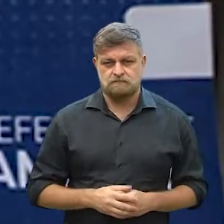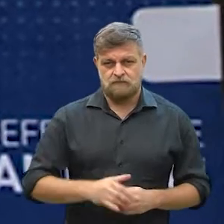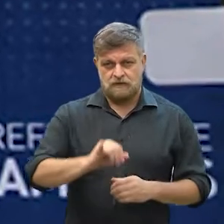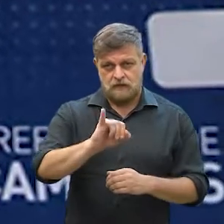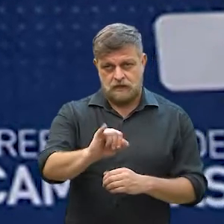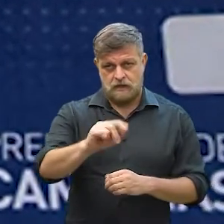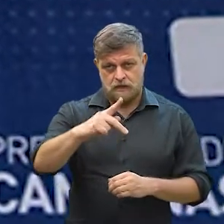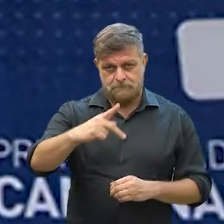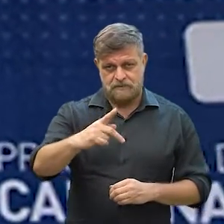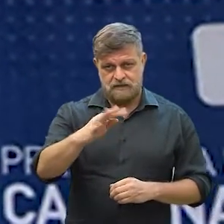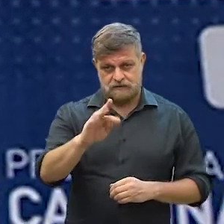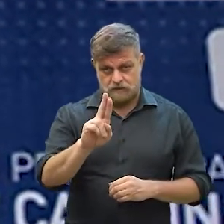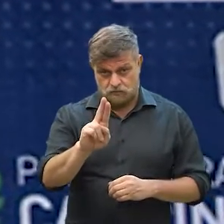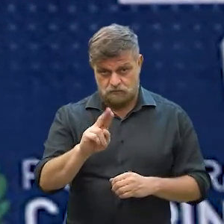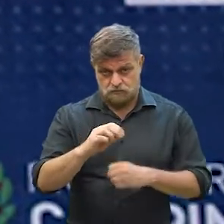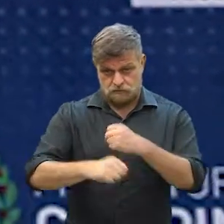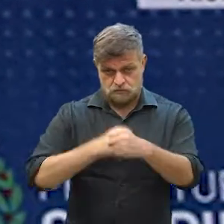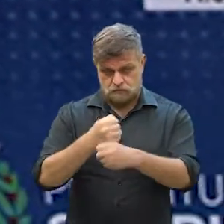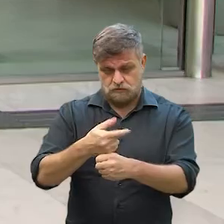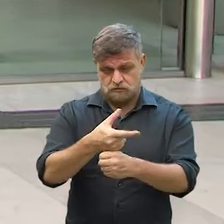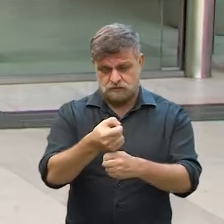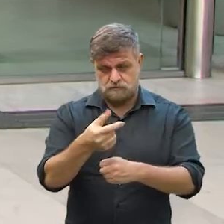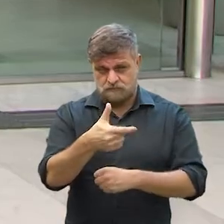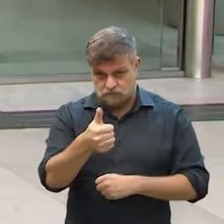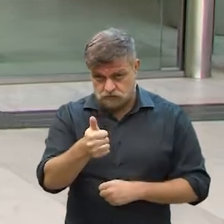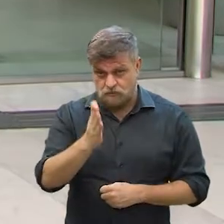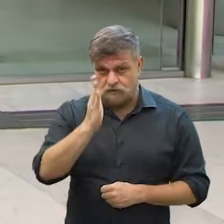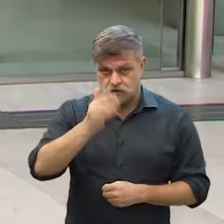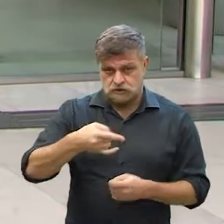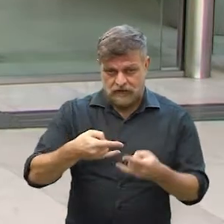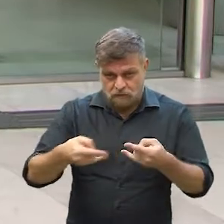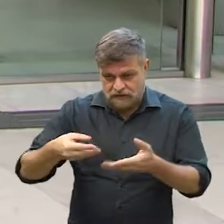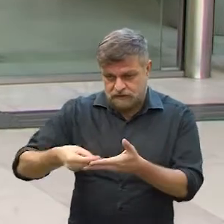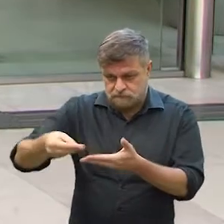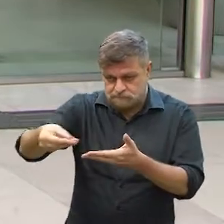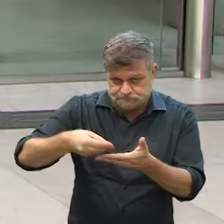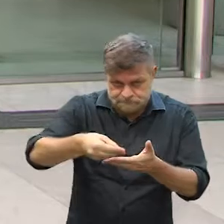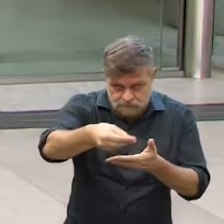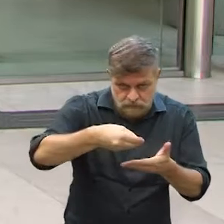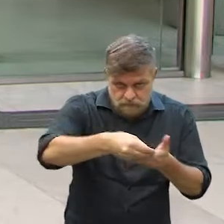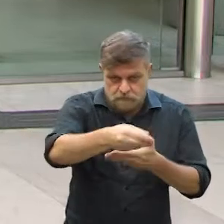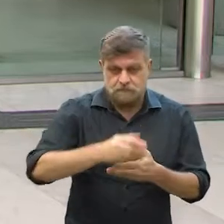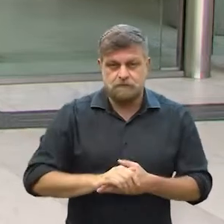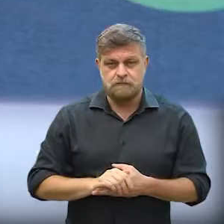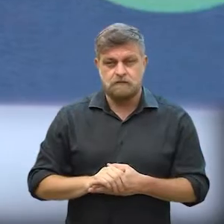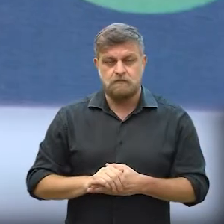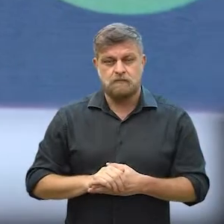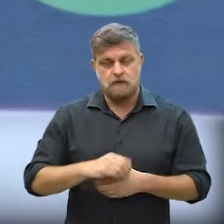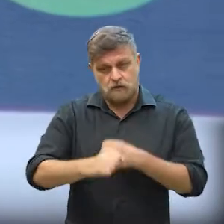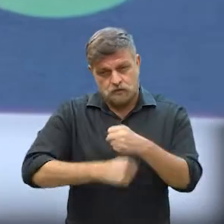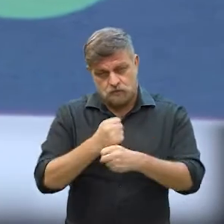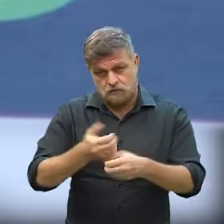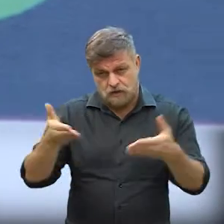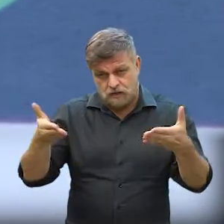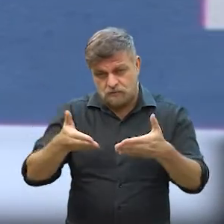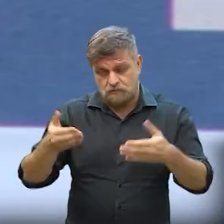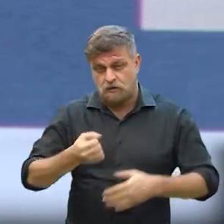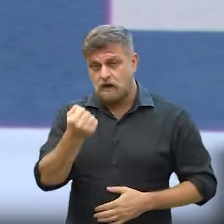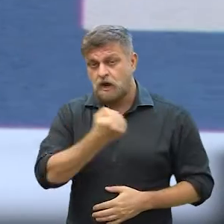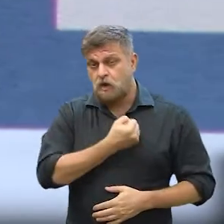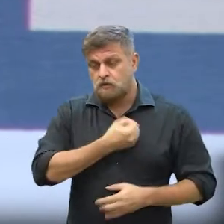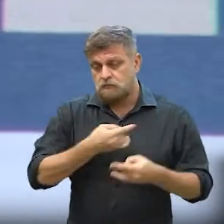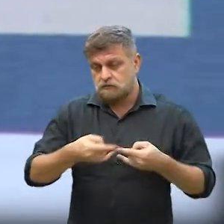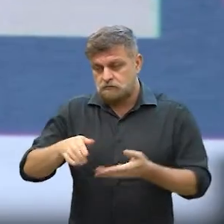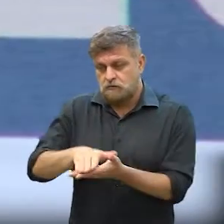e o pagamento do IPTU de 2021 na cidade de Campinas já teve início e Neste ano o número de